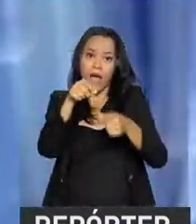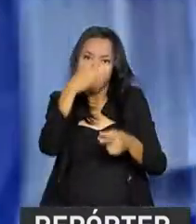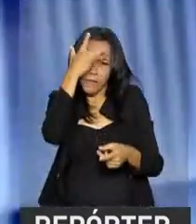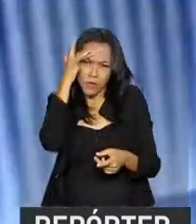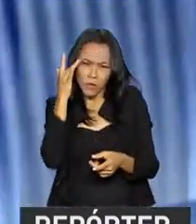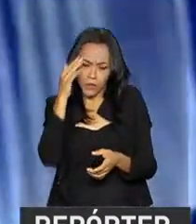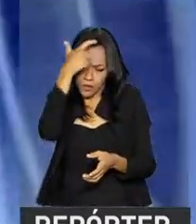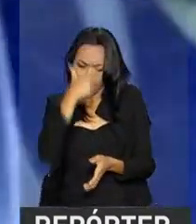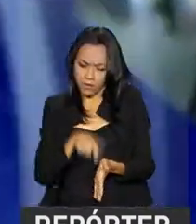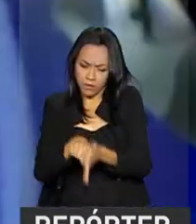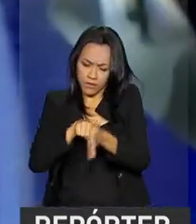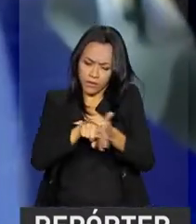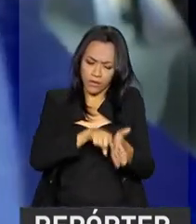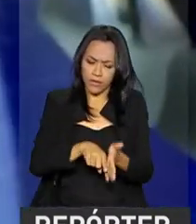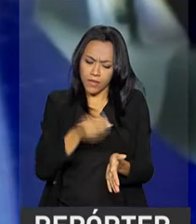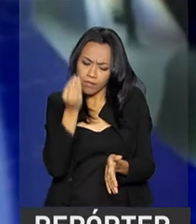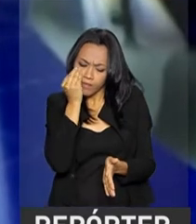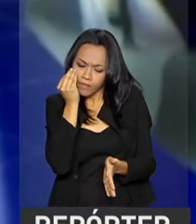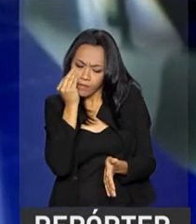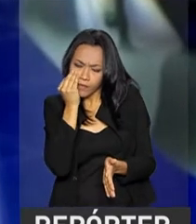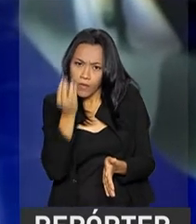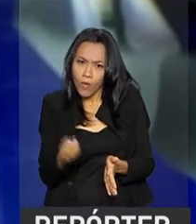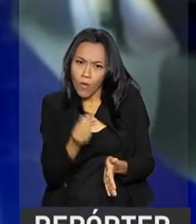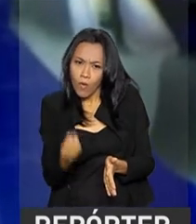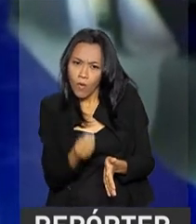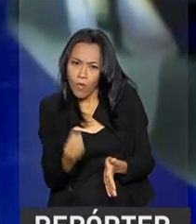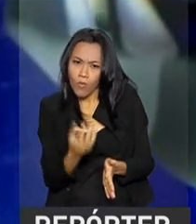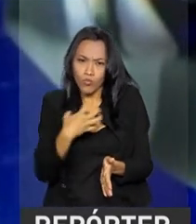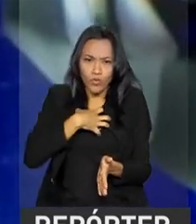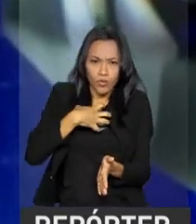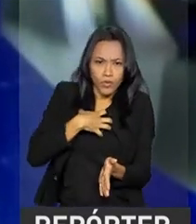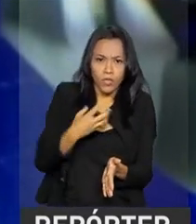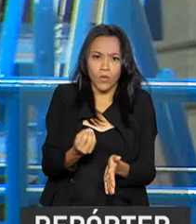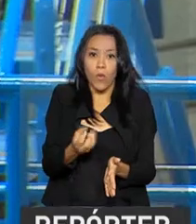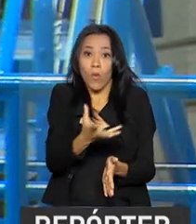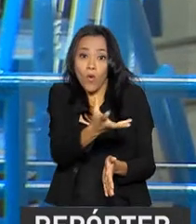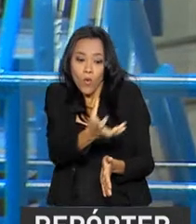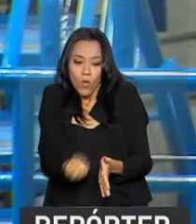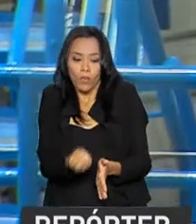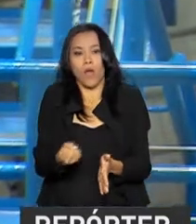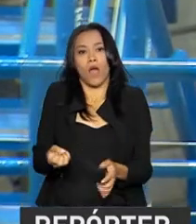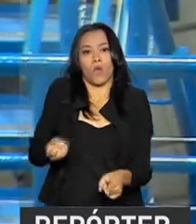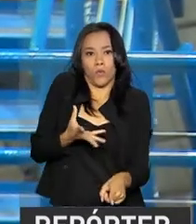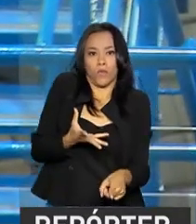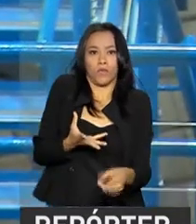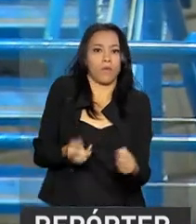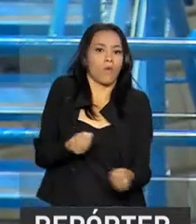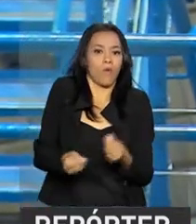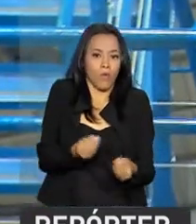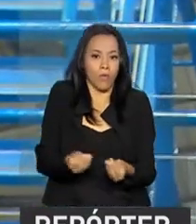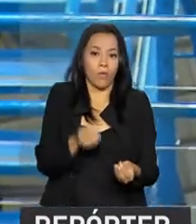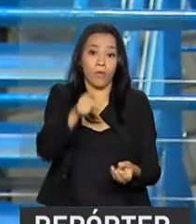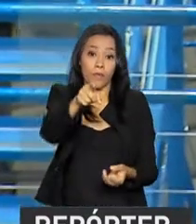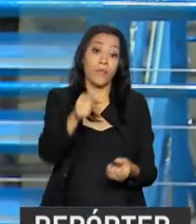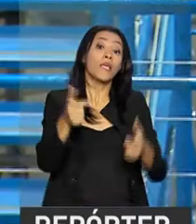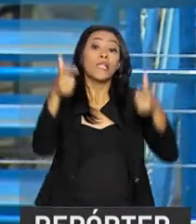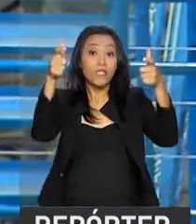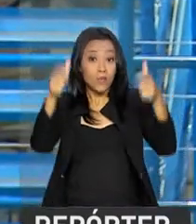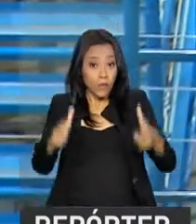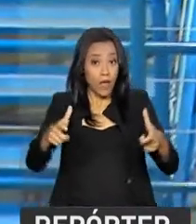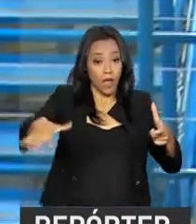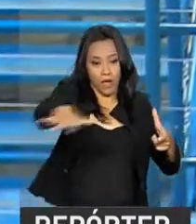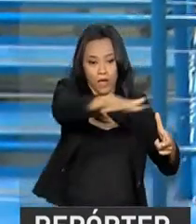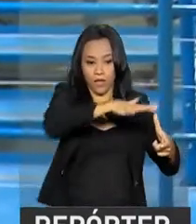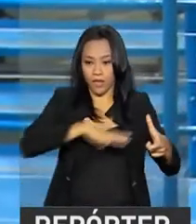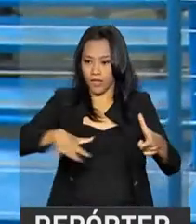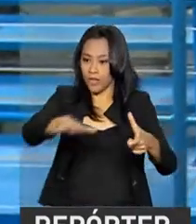podem observar as amostras de acordo com o modo com que absorvem a luz. O Laboratório Nacional de Luz Síncrotron, esse que eu estou,